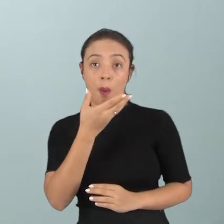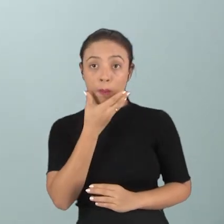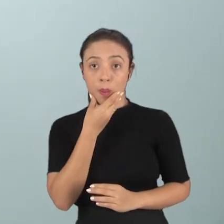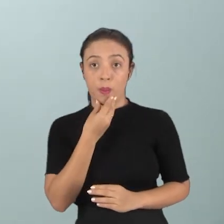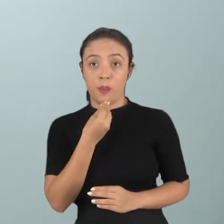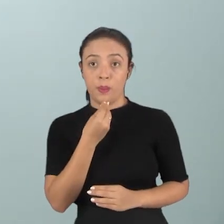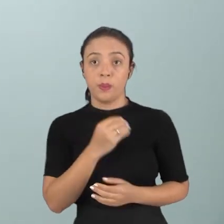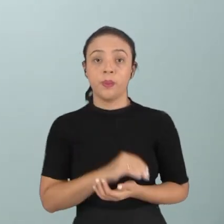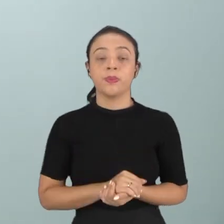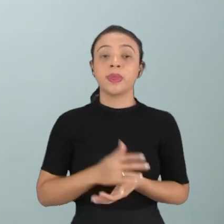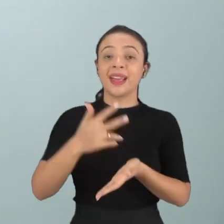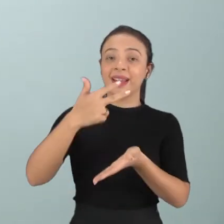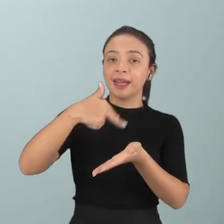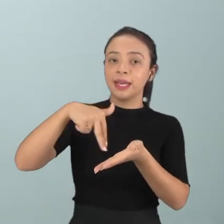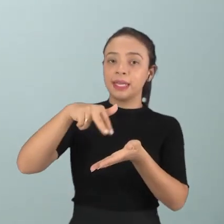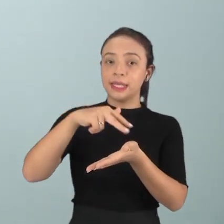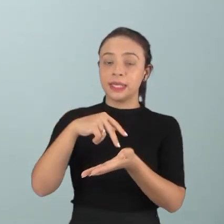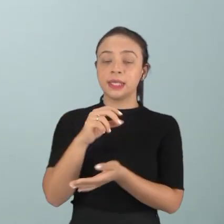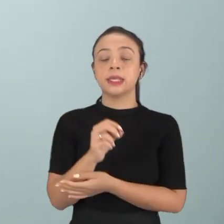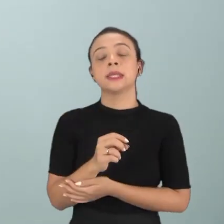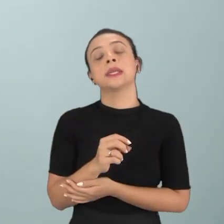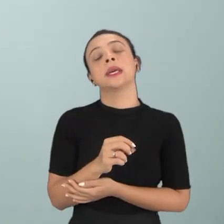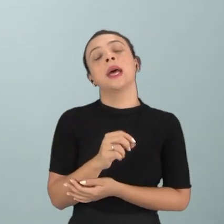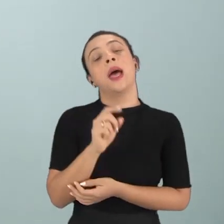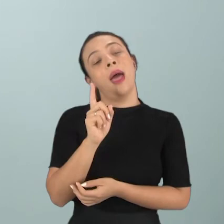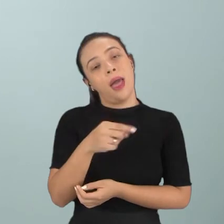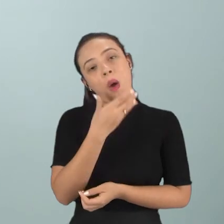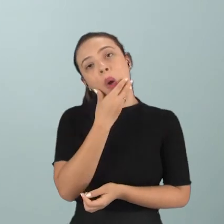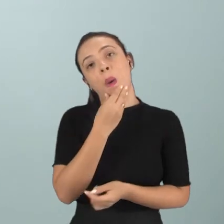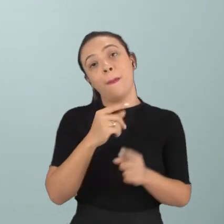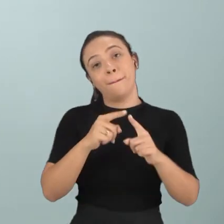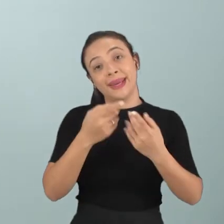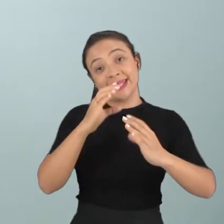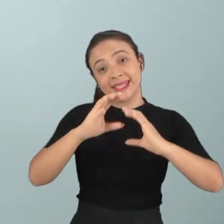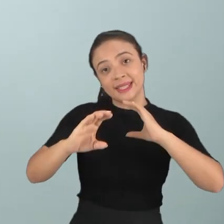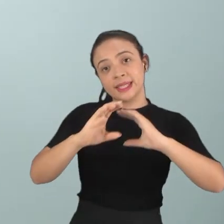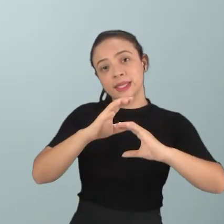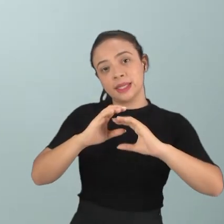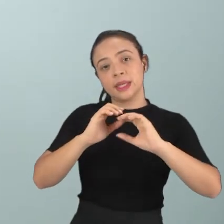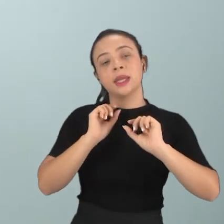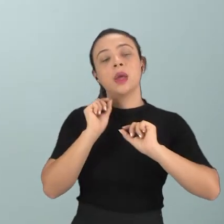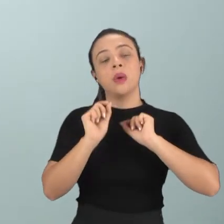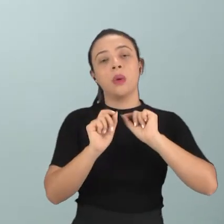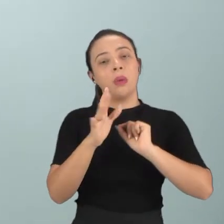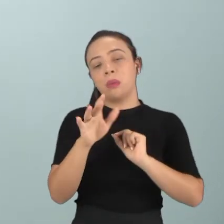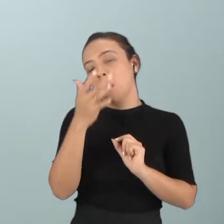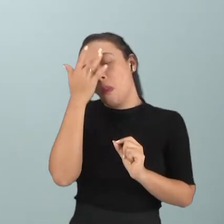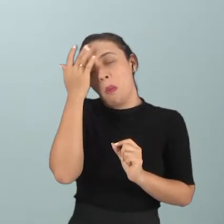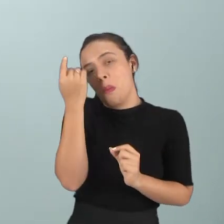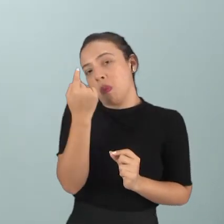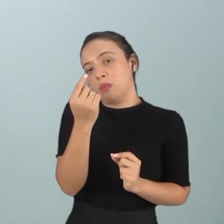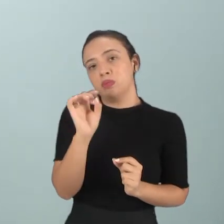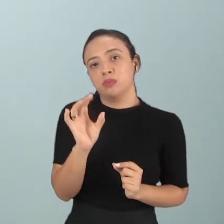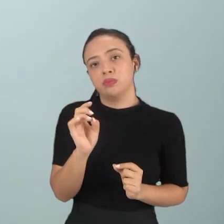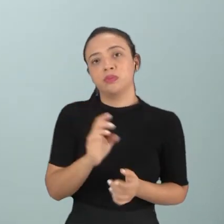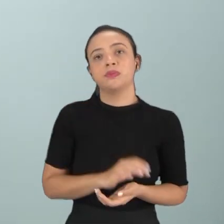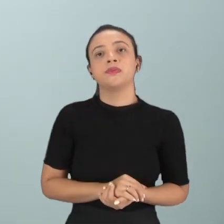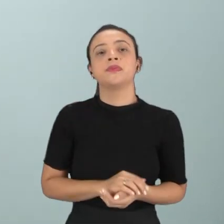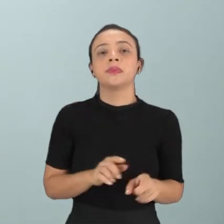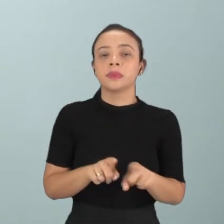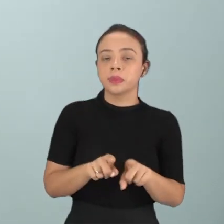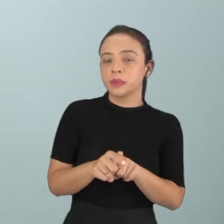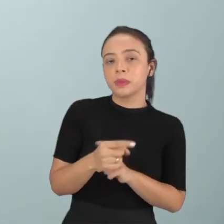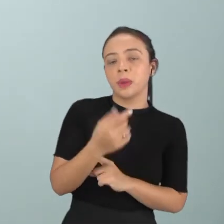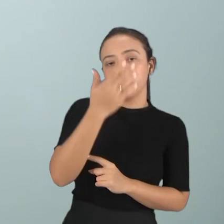A dança em si é realizada por homens, tá? Mas quem faz o canto é apenas uma pessoa. E quem está dançando, eles